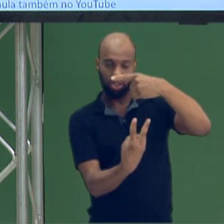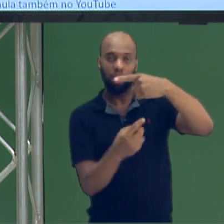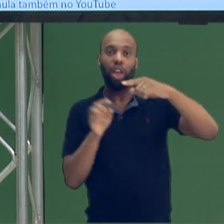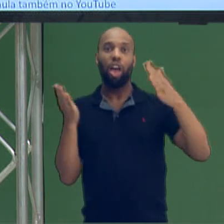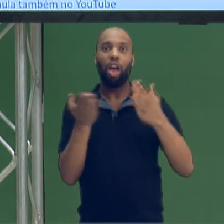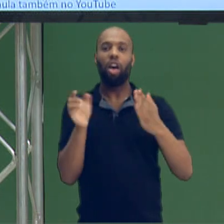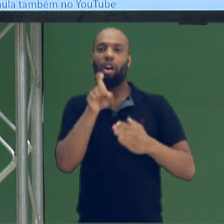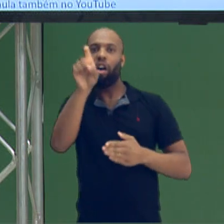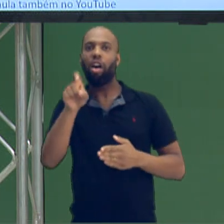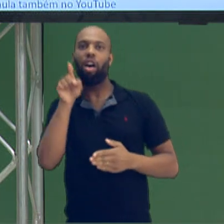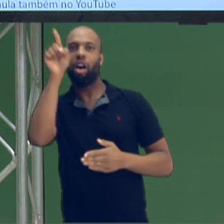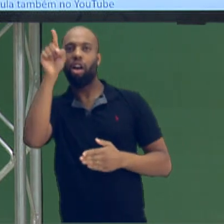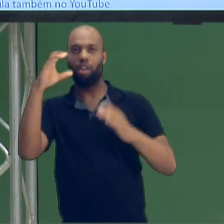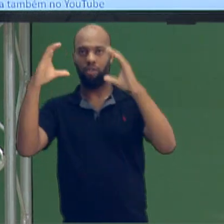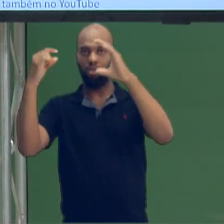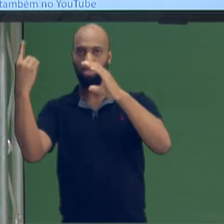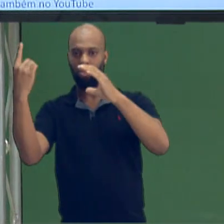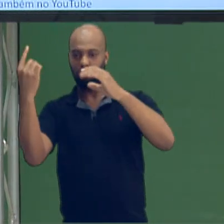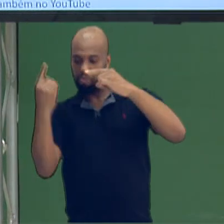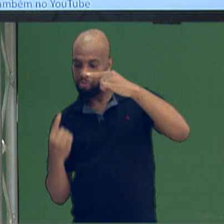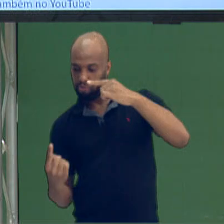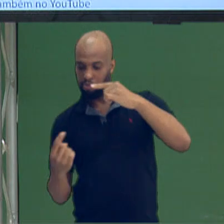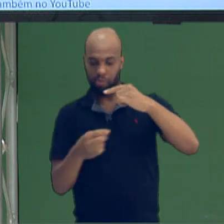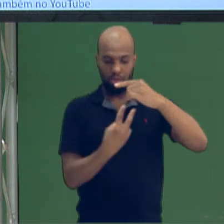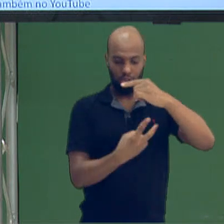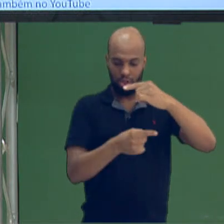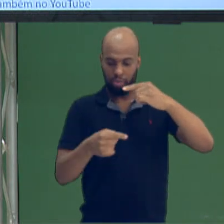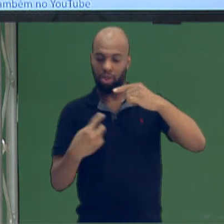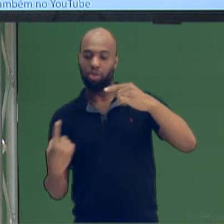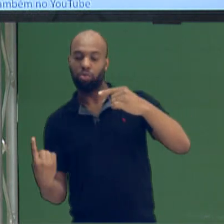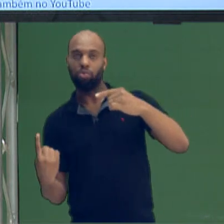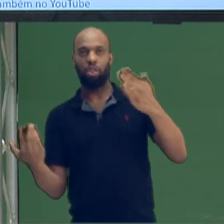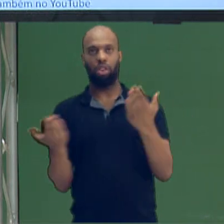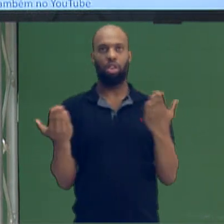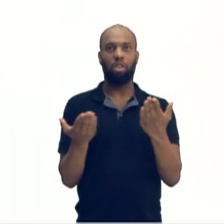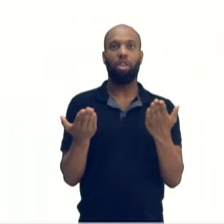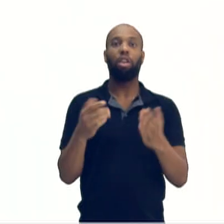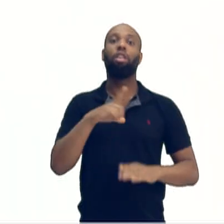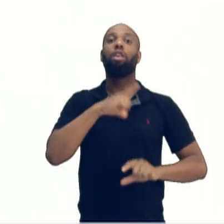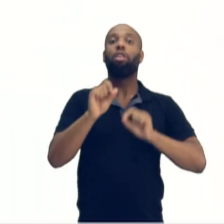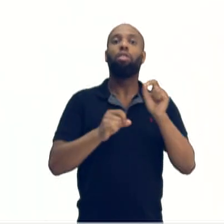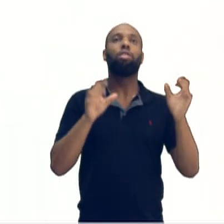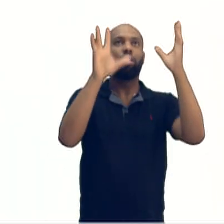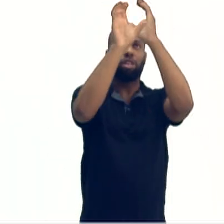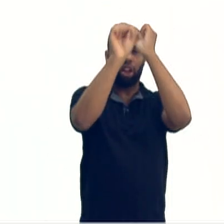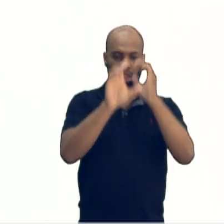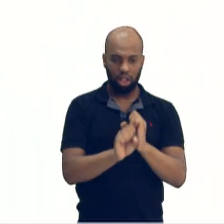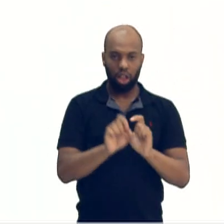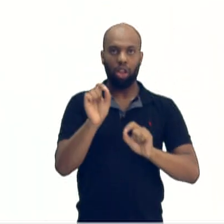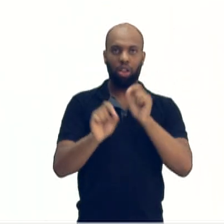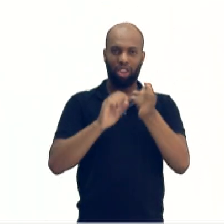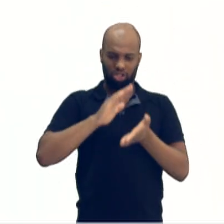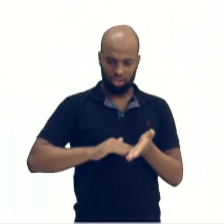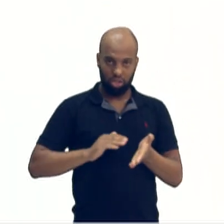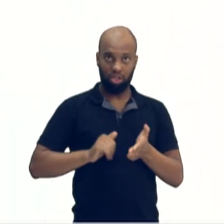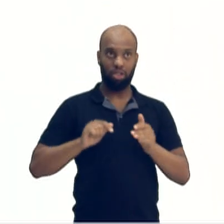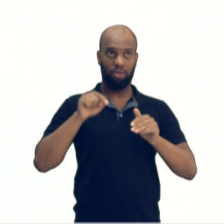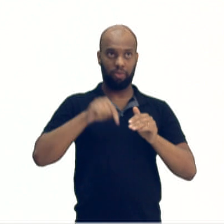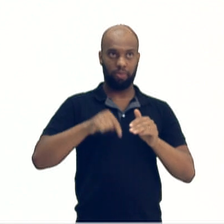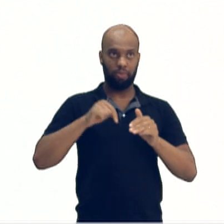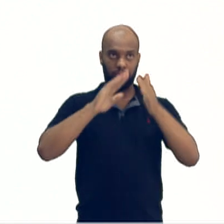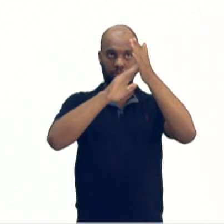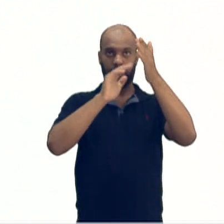1? Valia 1, tá certo? Fazendo os cálculos, a gente vai ter, então, que o nosso coeficiente angular